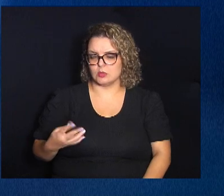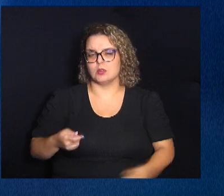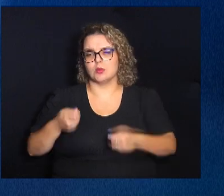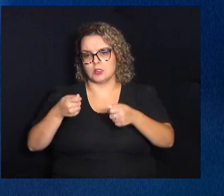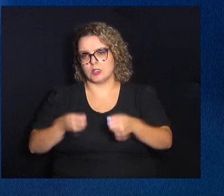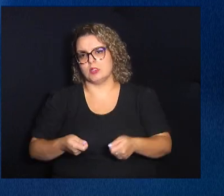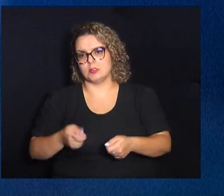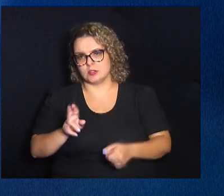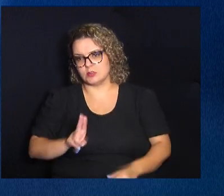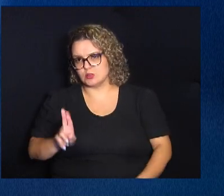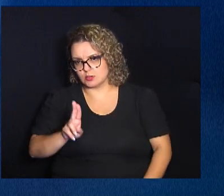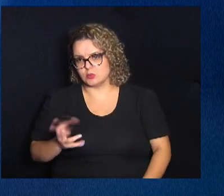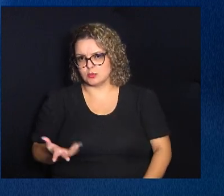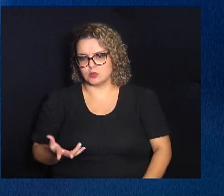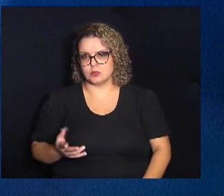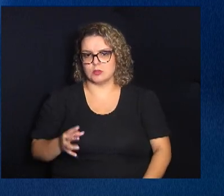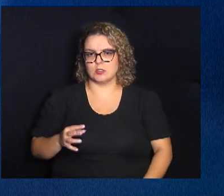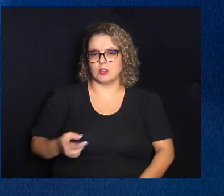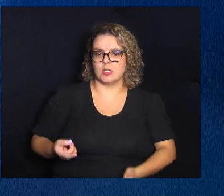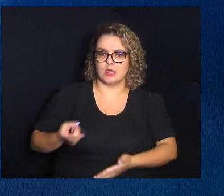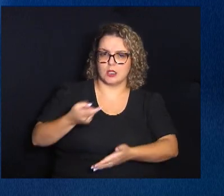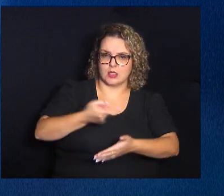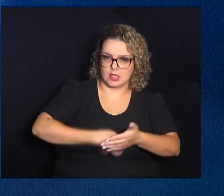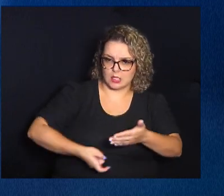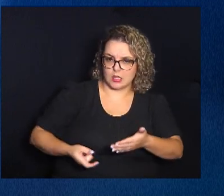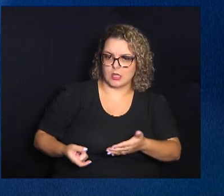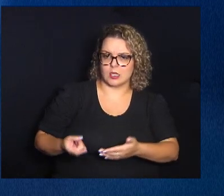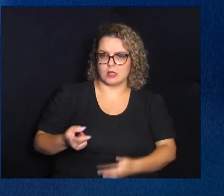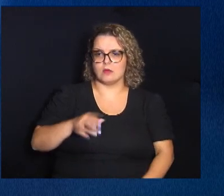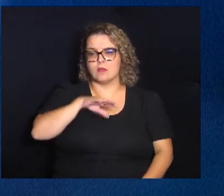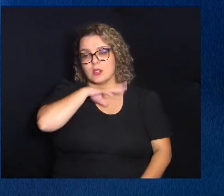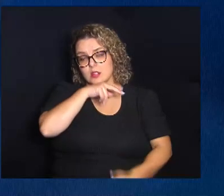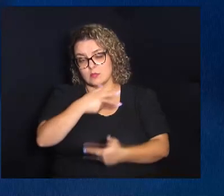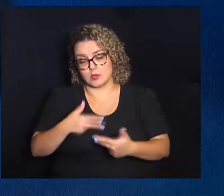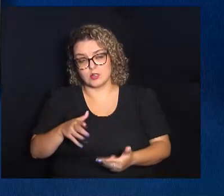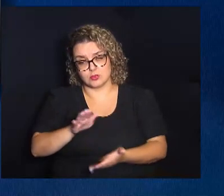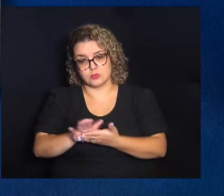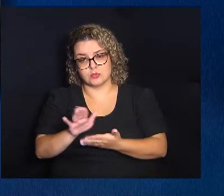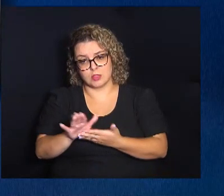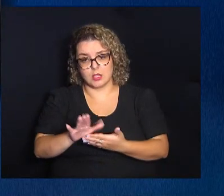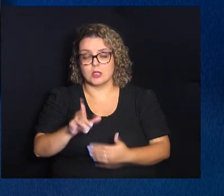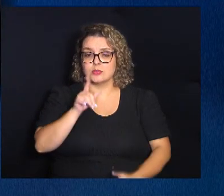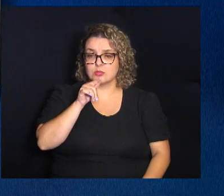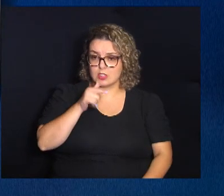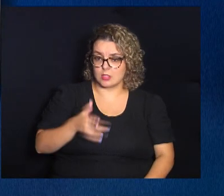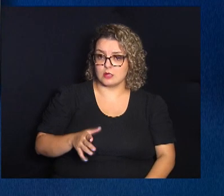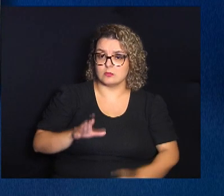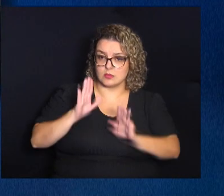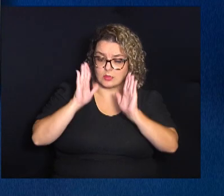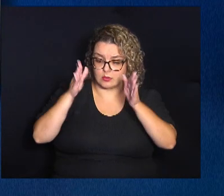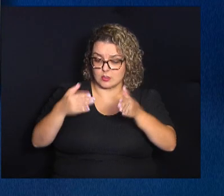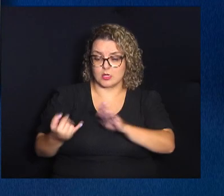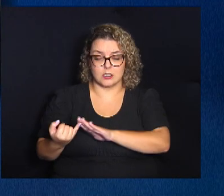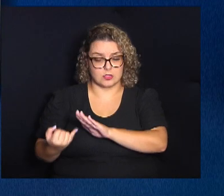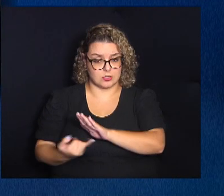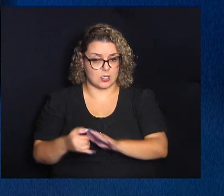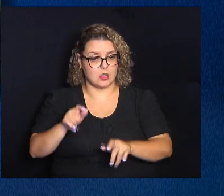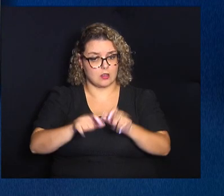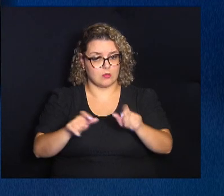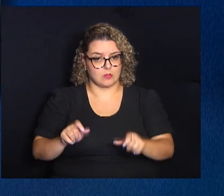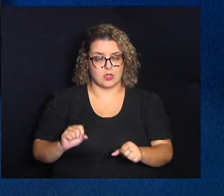a implantação da tarifa animal de consumo de água, e exclusivamente para entidades e pessoas que atuam